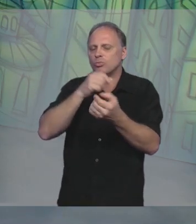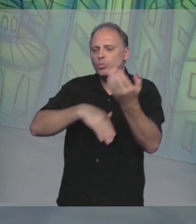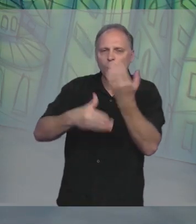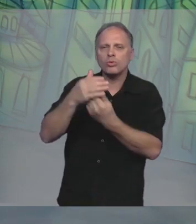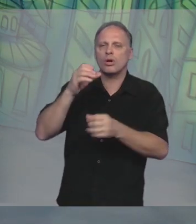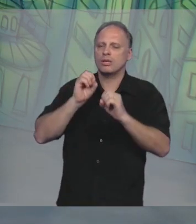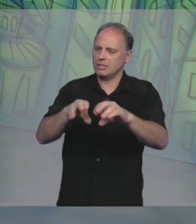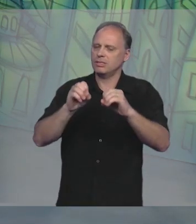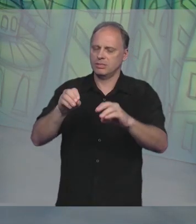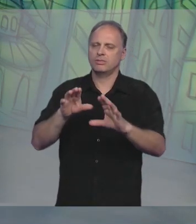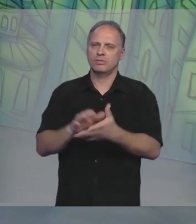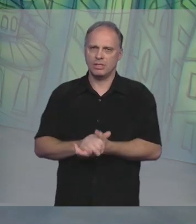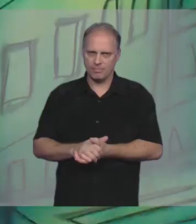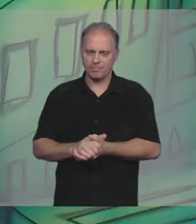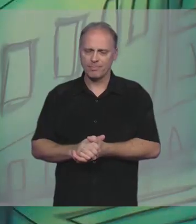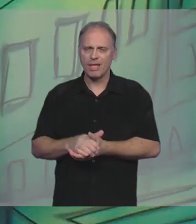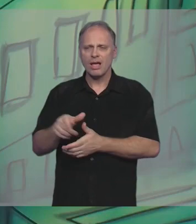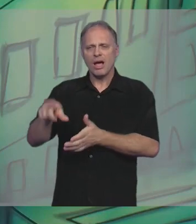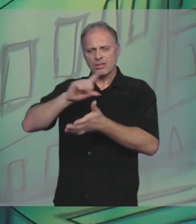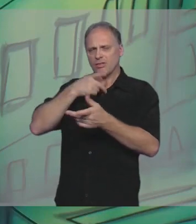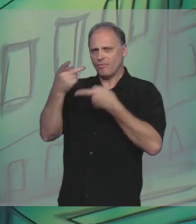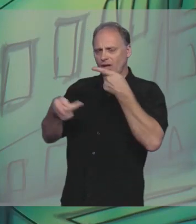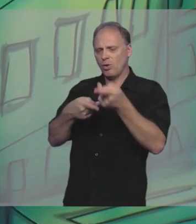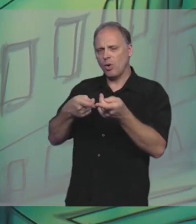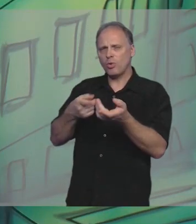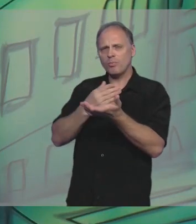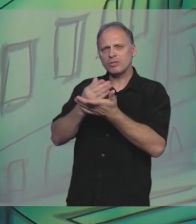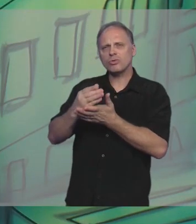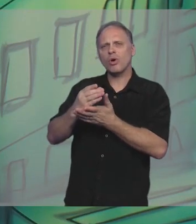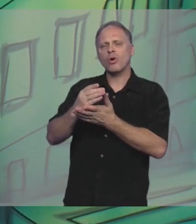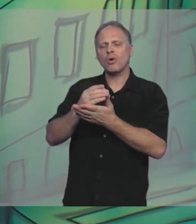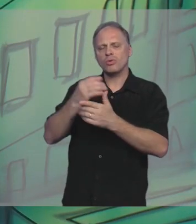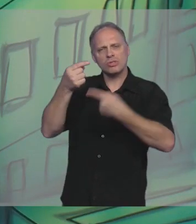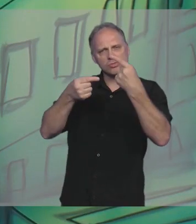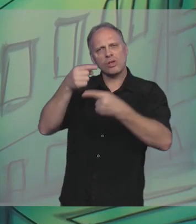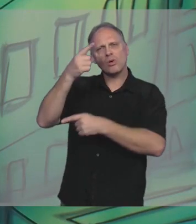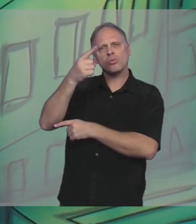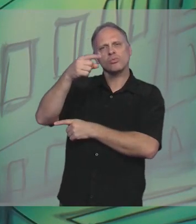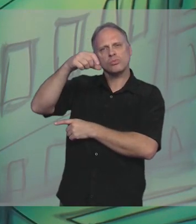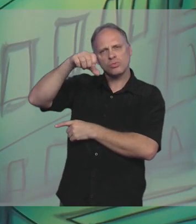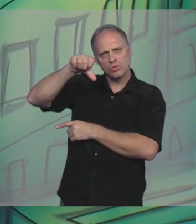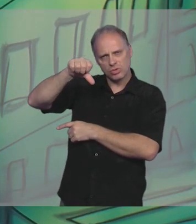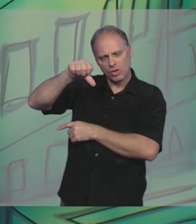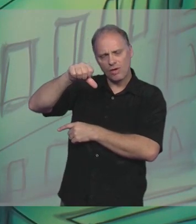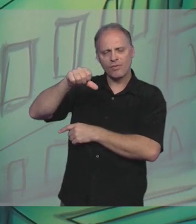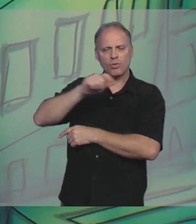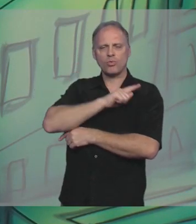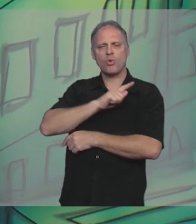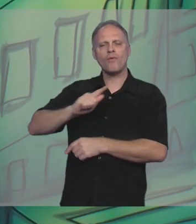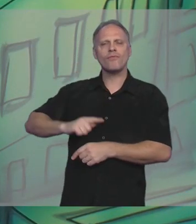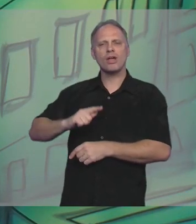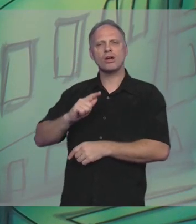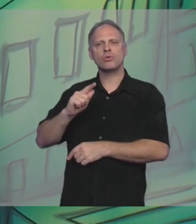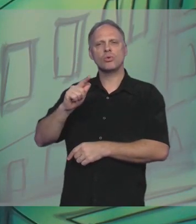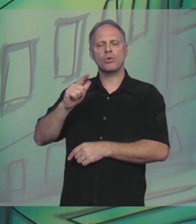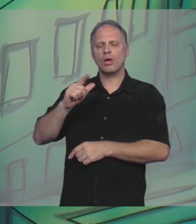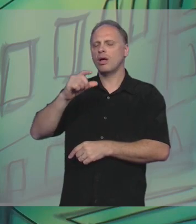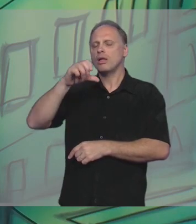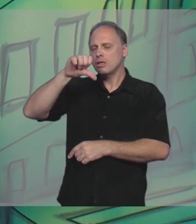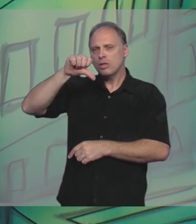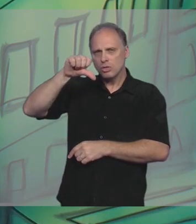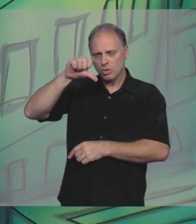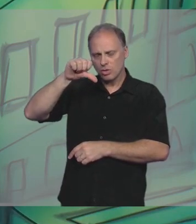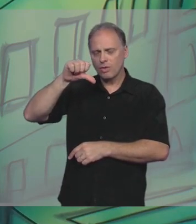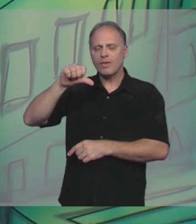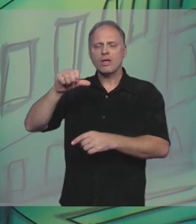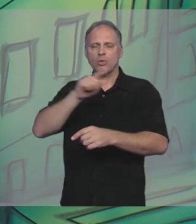pelo que o senhor falou, né, começou esse debate, começou lá em 2009, né, no governo Lula ainda, mas parece que, da forma